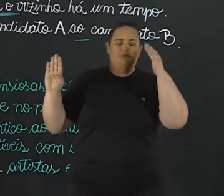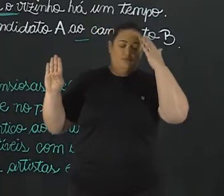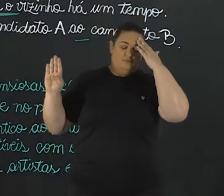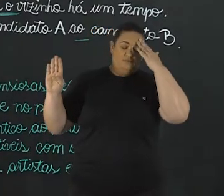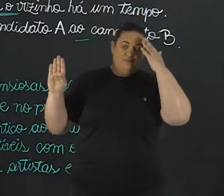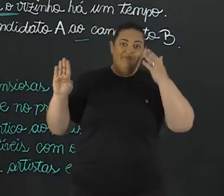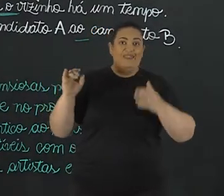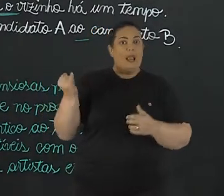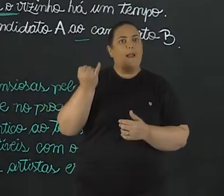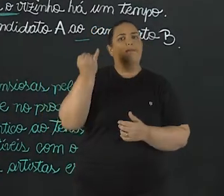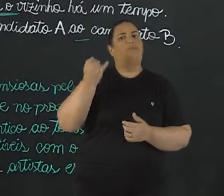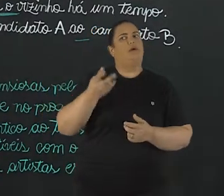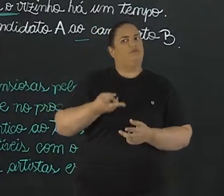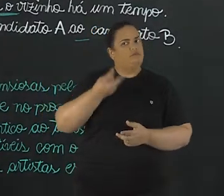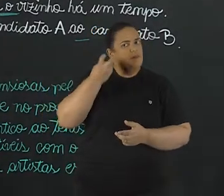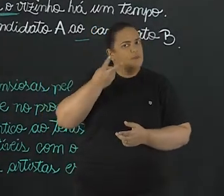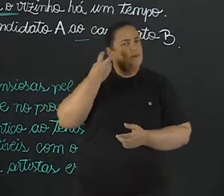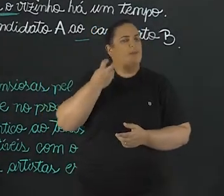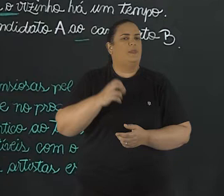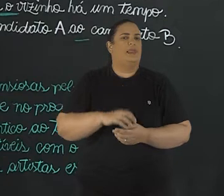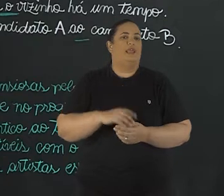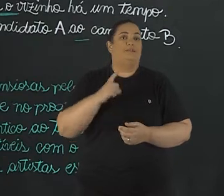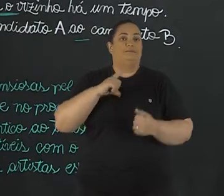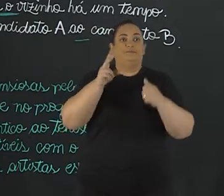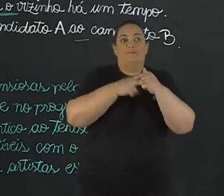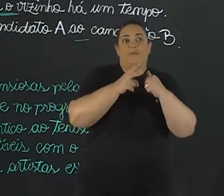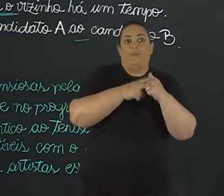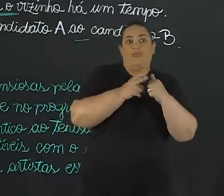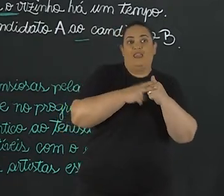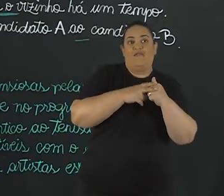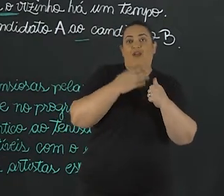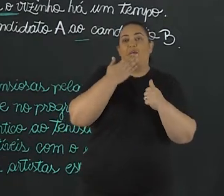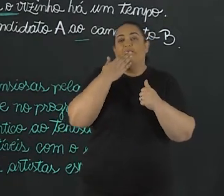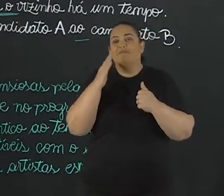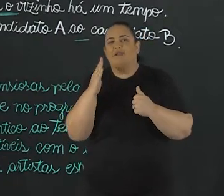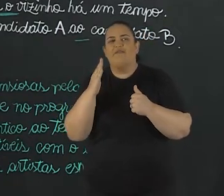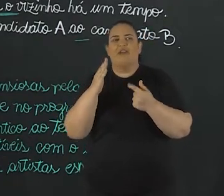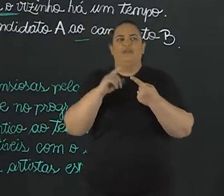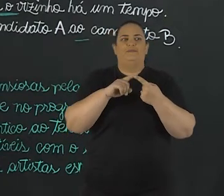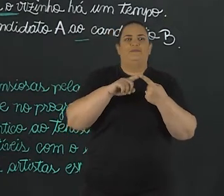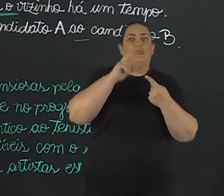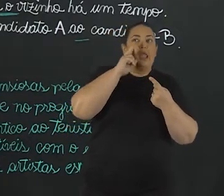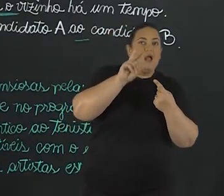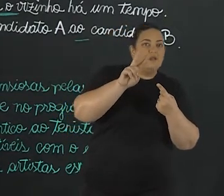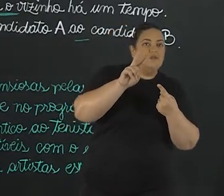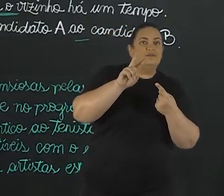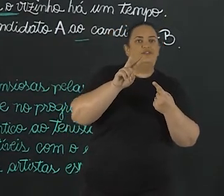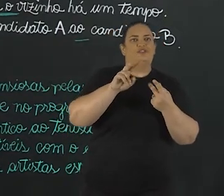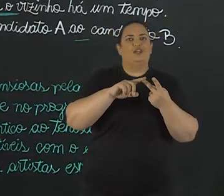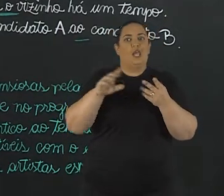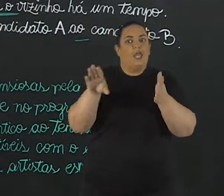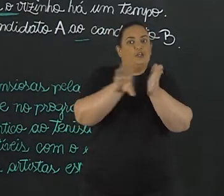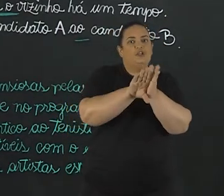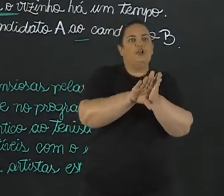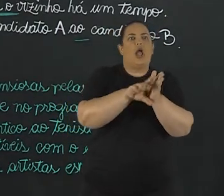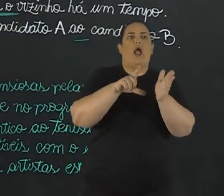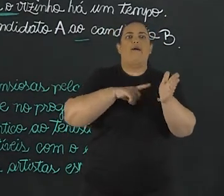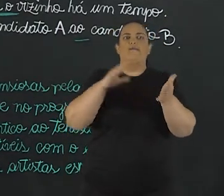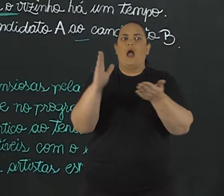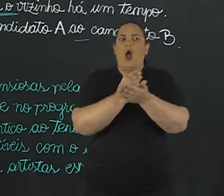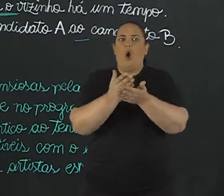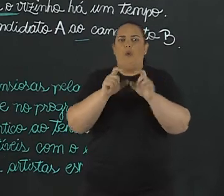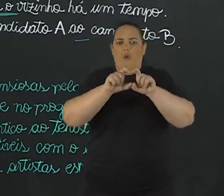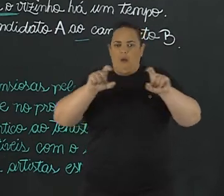importante a gente ficar muito atento, porque são verbos tais como preferir, assistir, chegar, que geram dúvidas e, por conta do